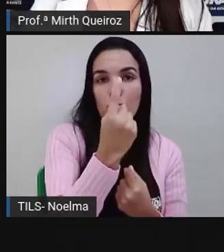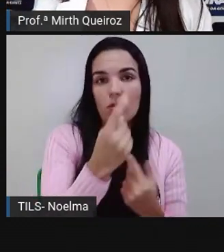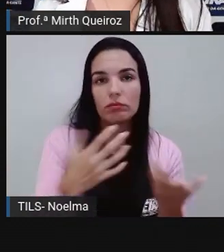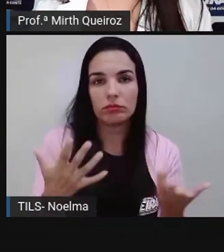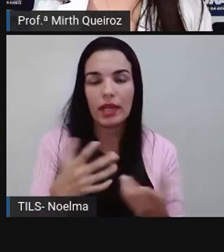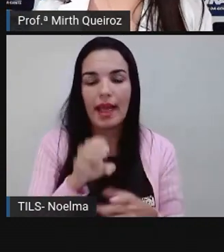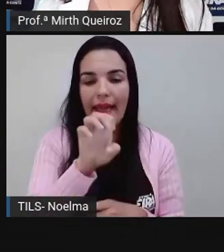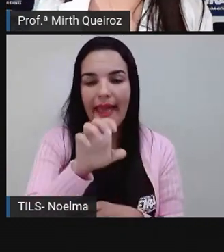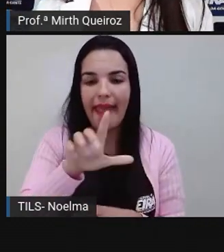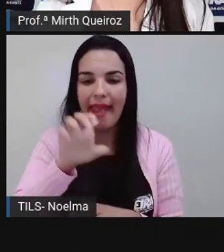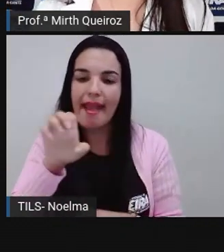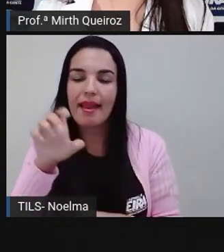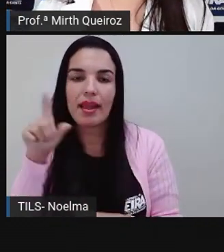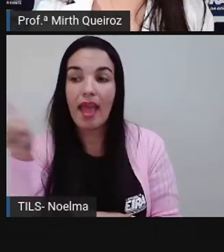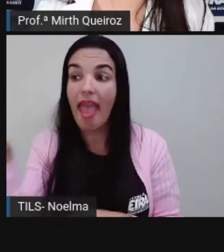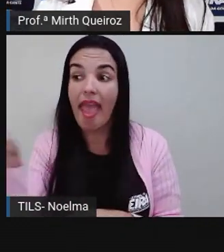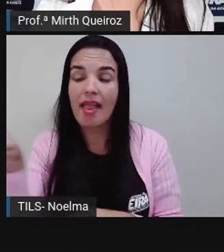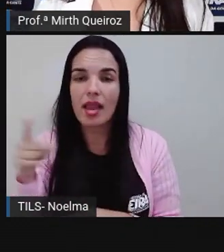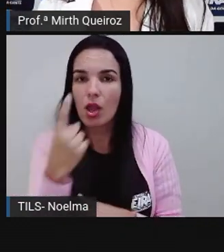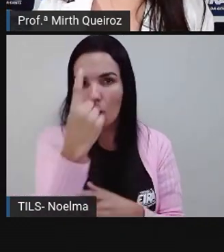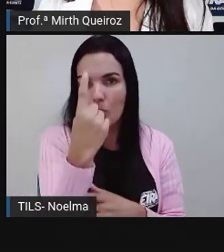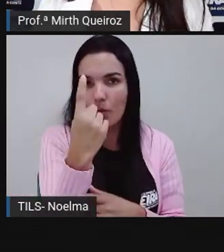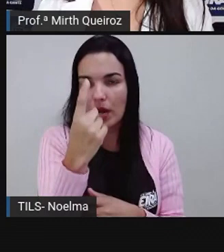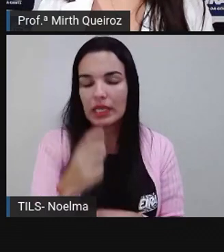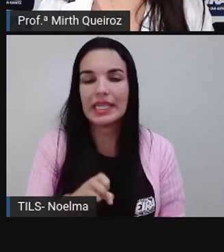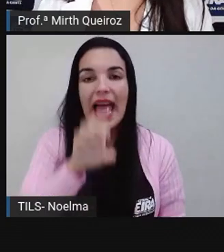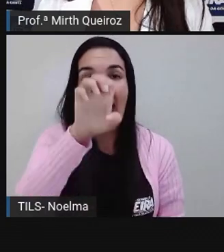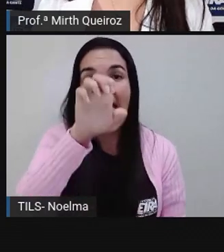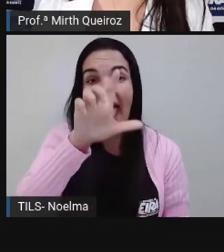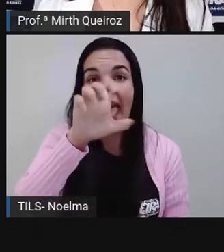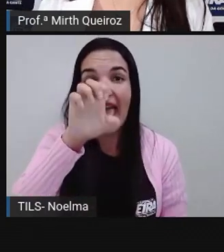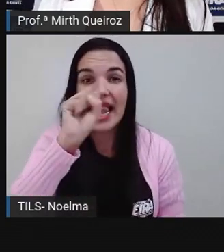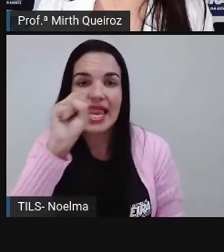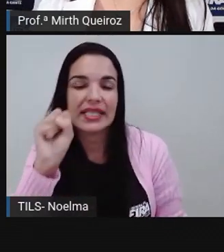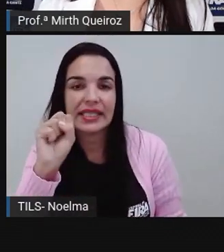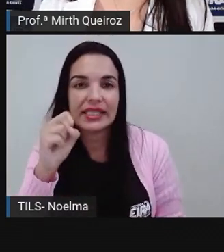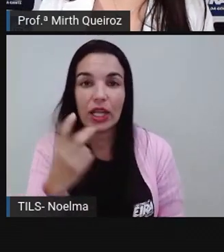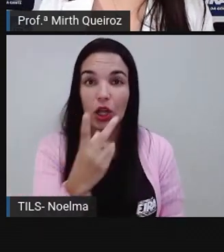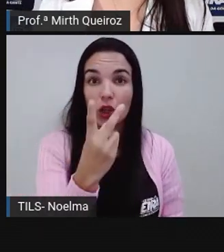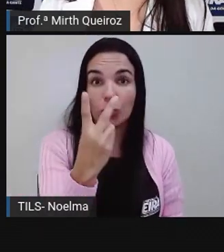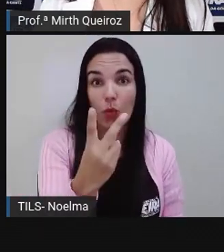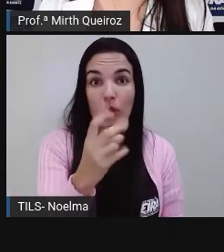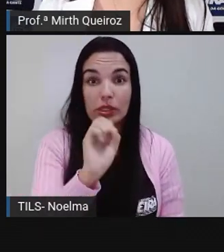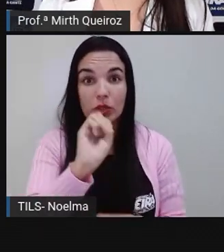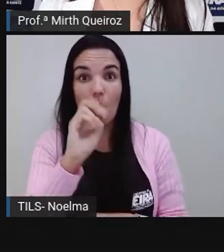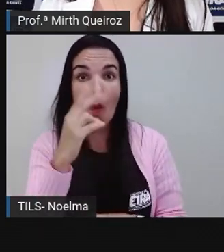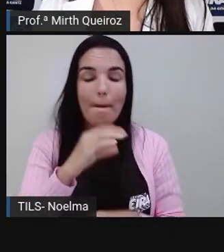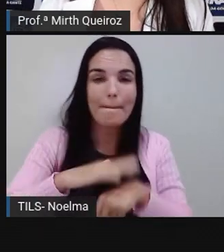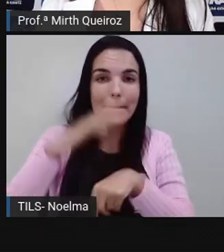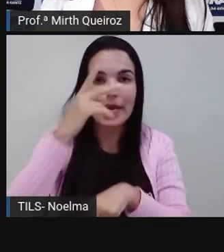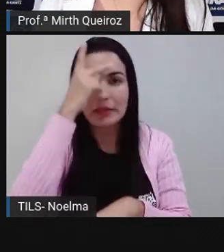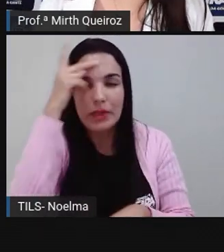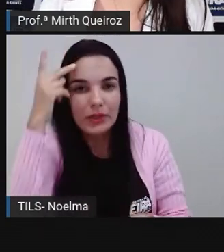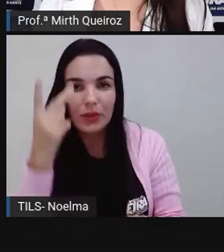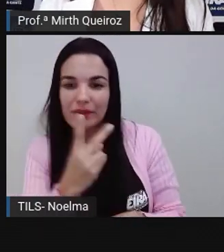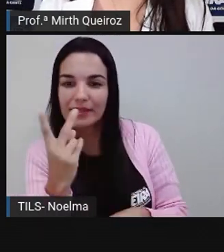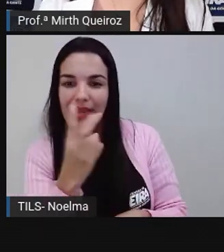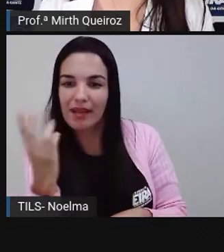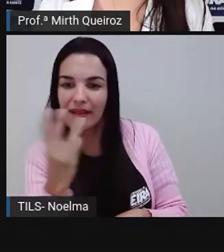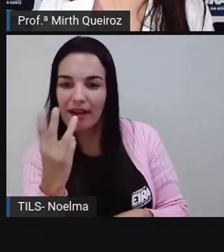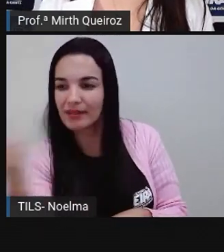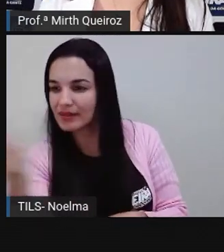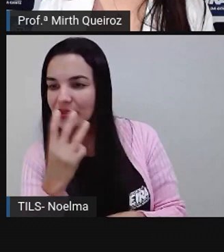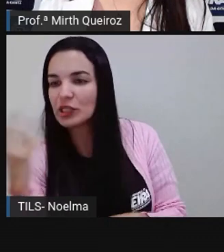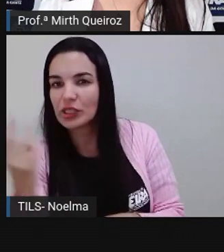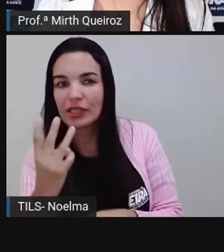eles cantam, né? Então, esse verbo ele também pode ser alterado aí, pode variar de acordo com